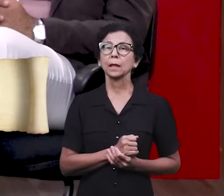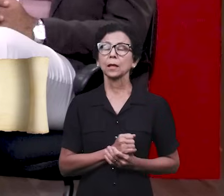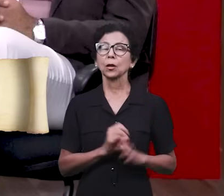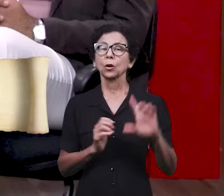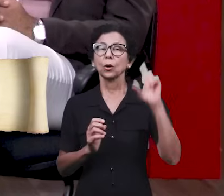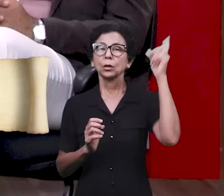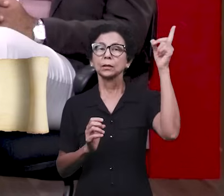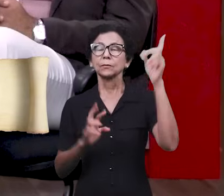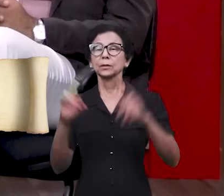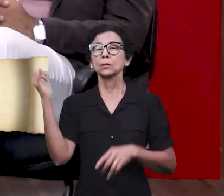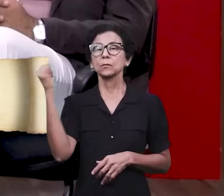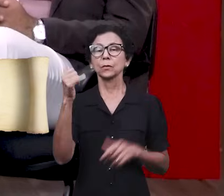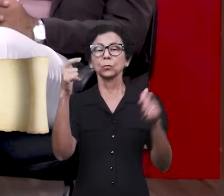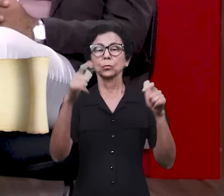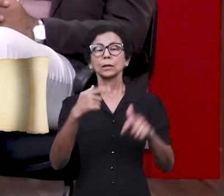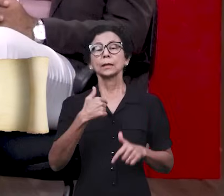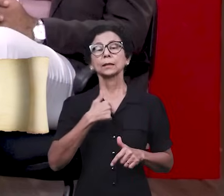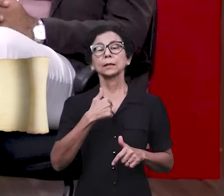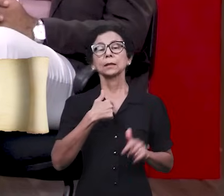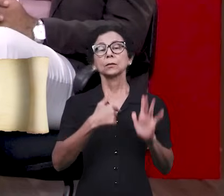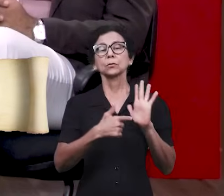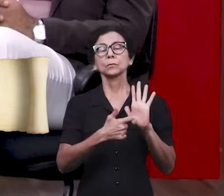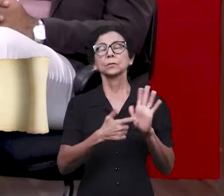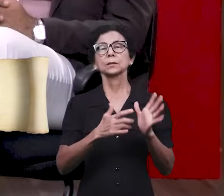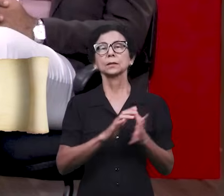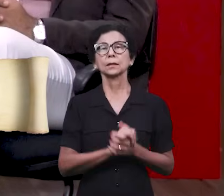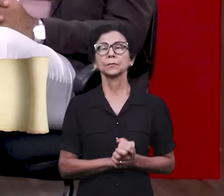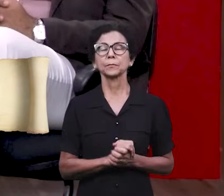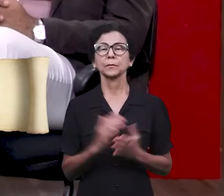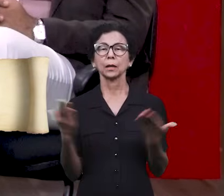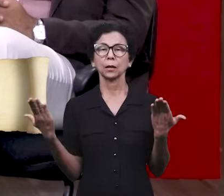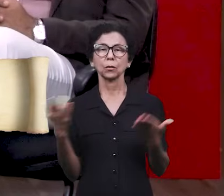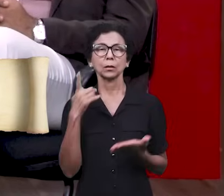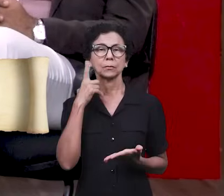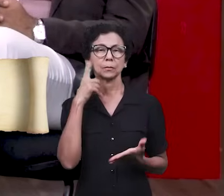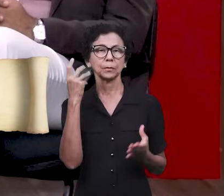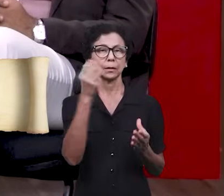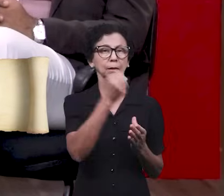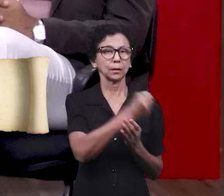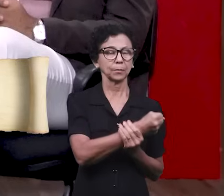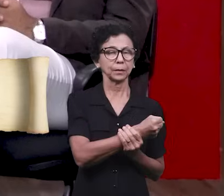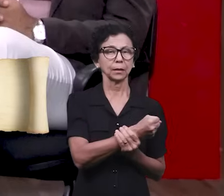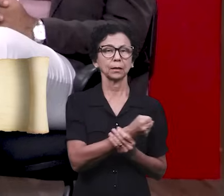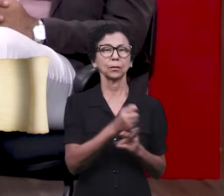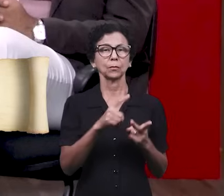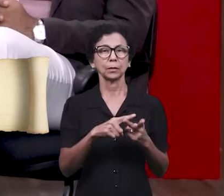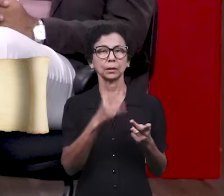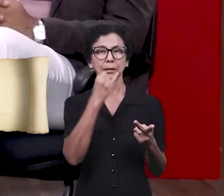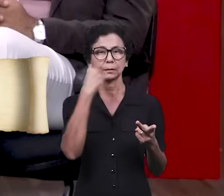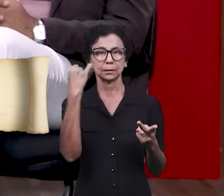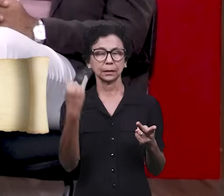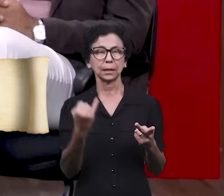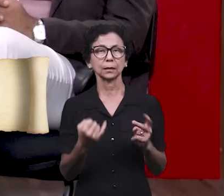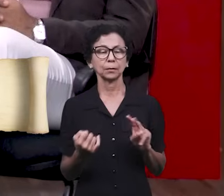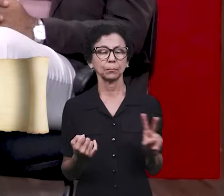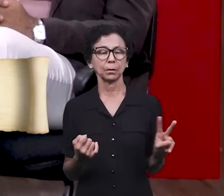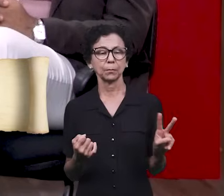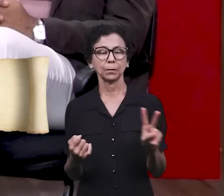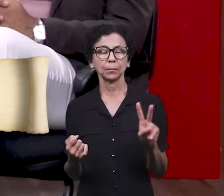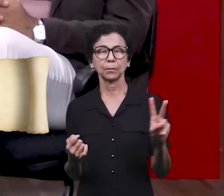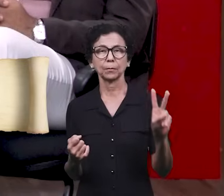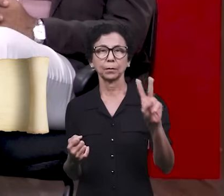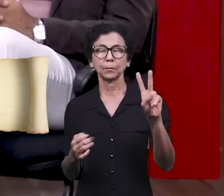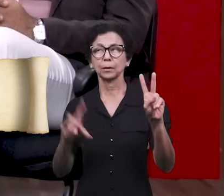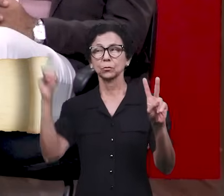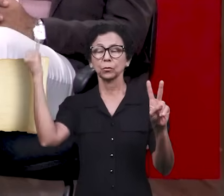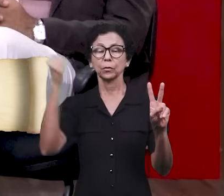Porque quando Abraão saiu com Isaque, o Senhor disse a ele, vai a um lugar que eu vou te mostrar. E mandou